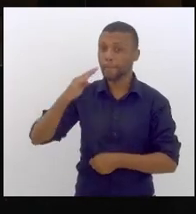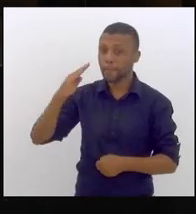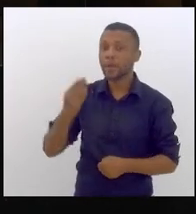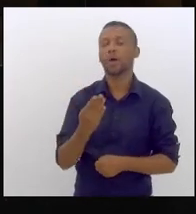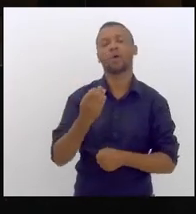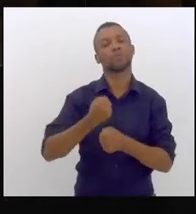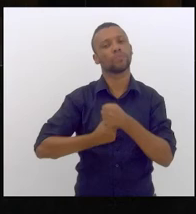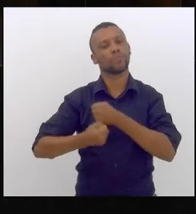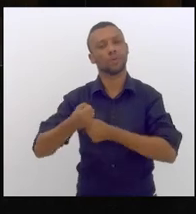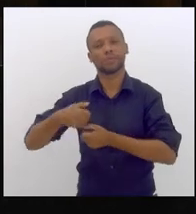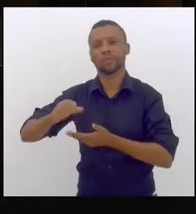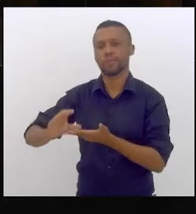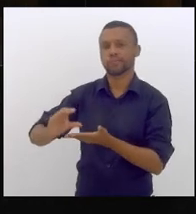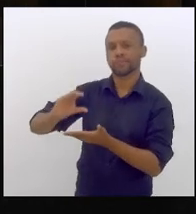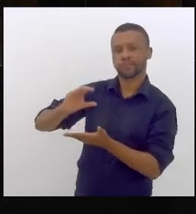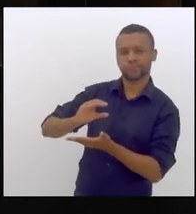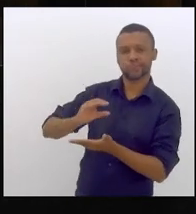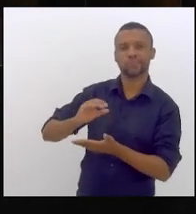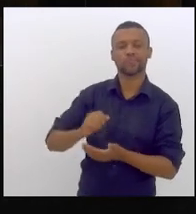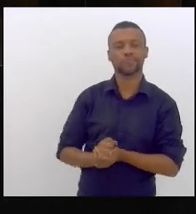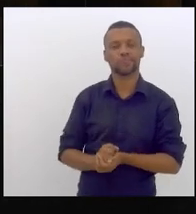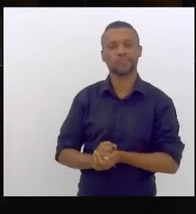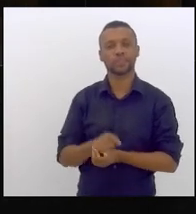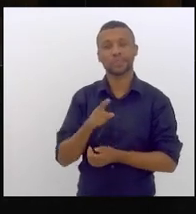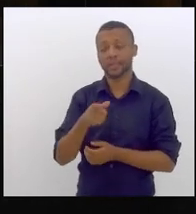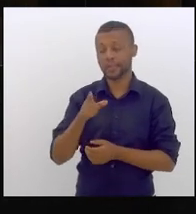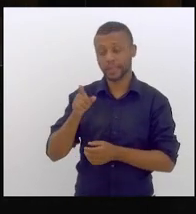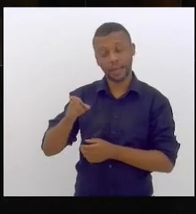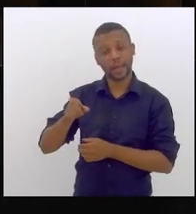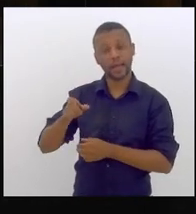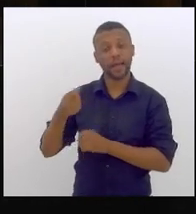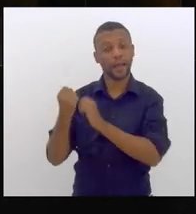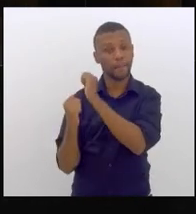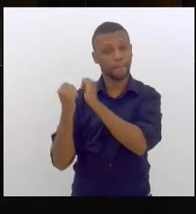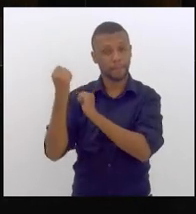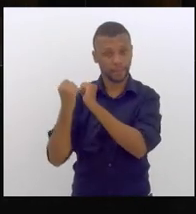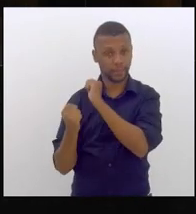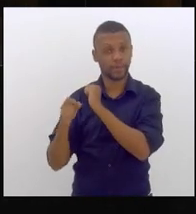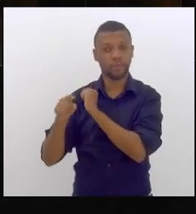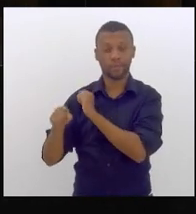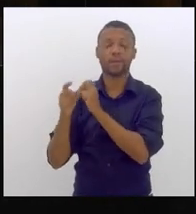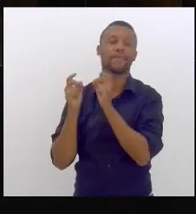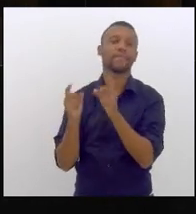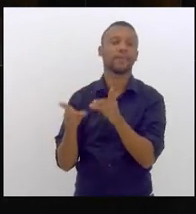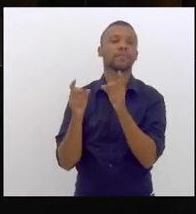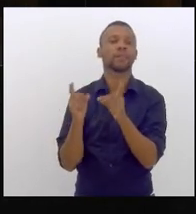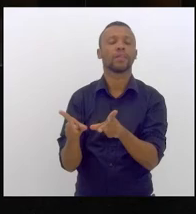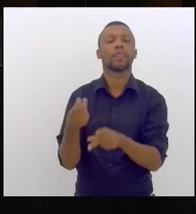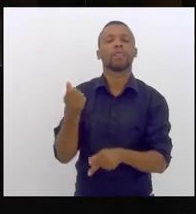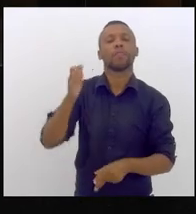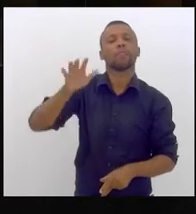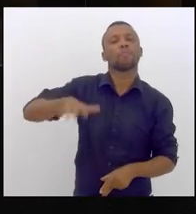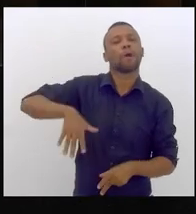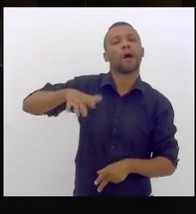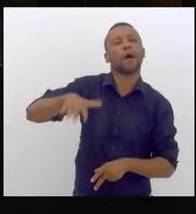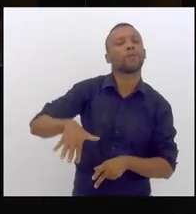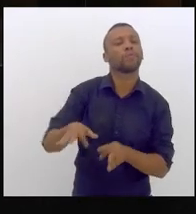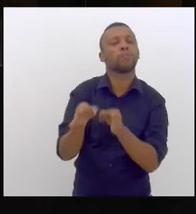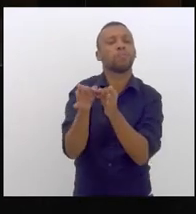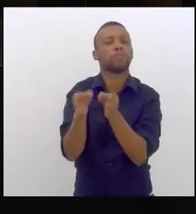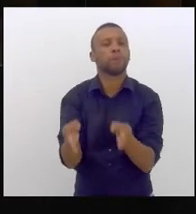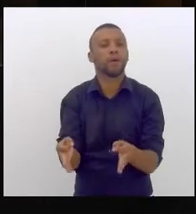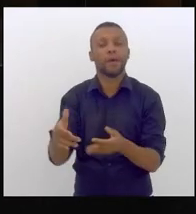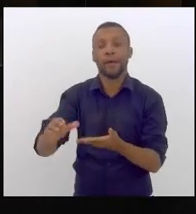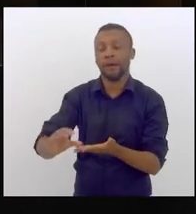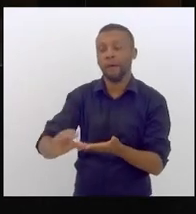ano, e essa mesma companhia foi privatizada a preço de banana, e esses recursos, a partir da